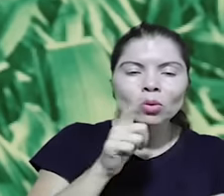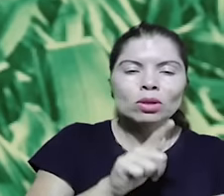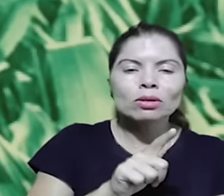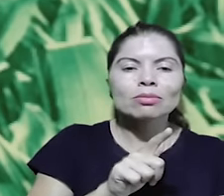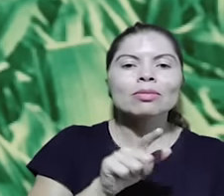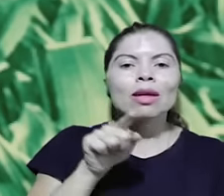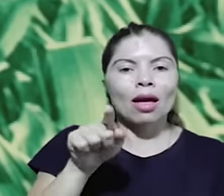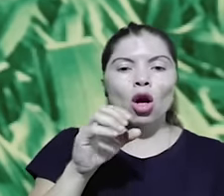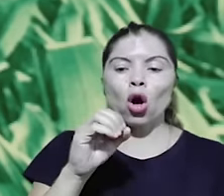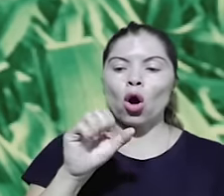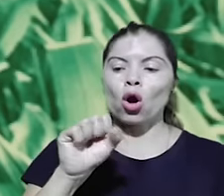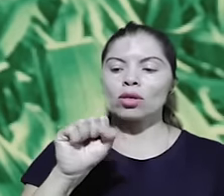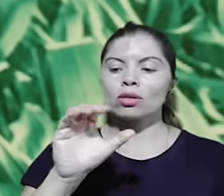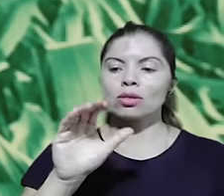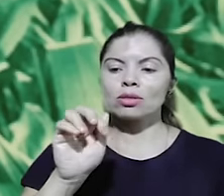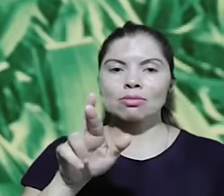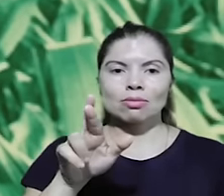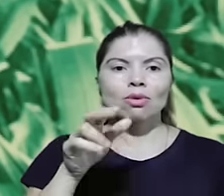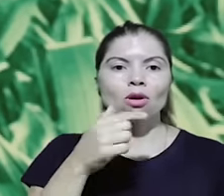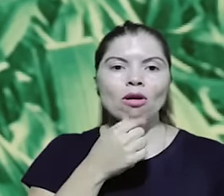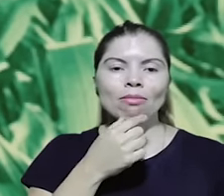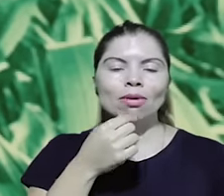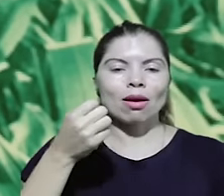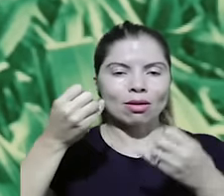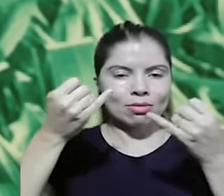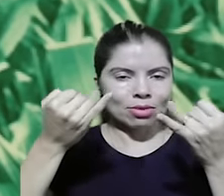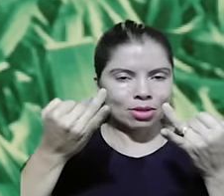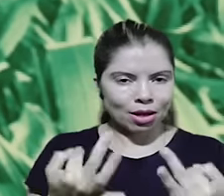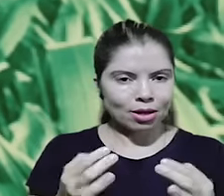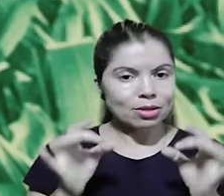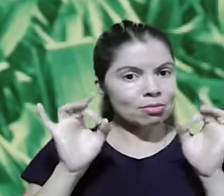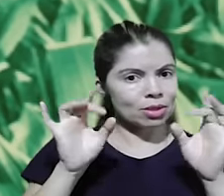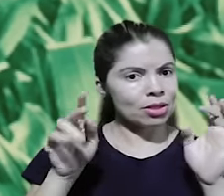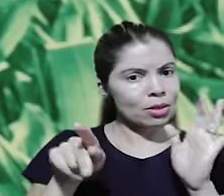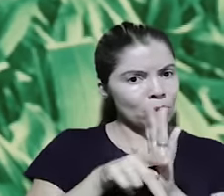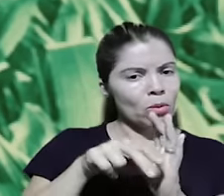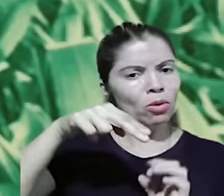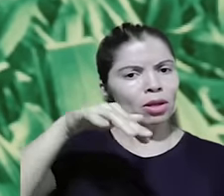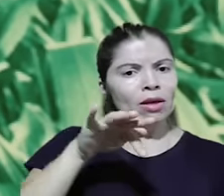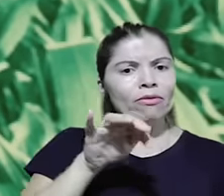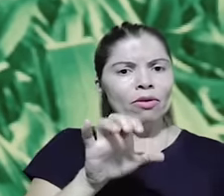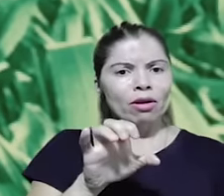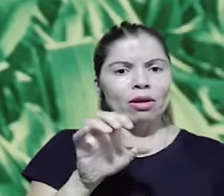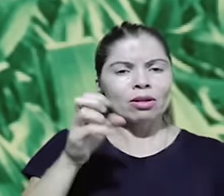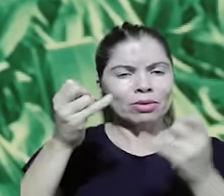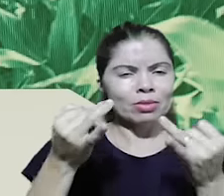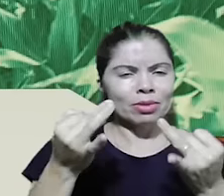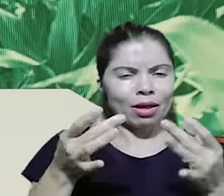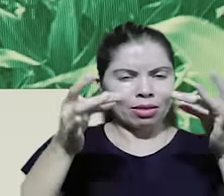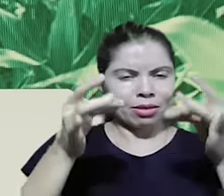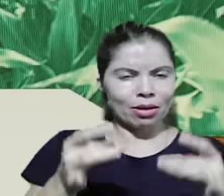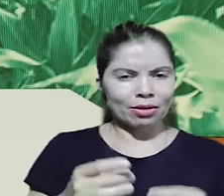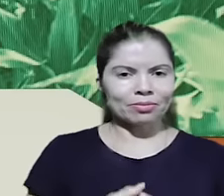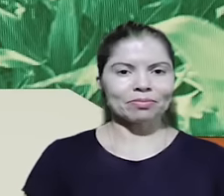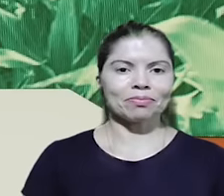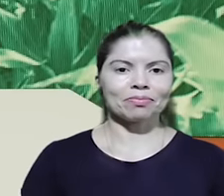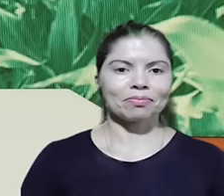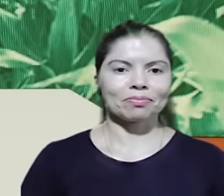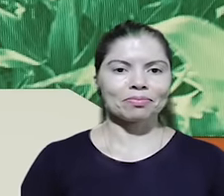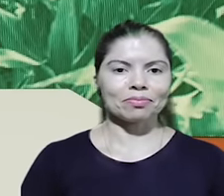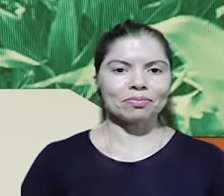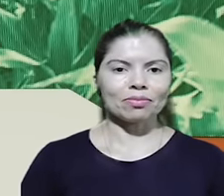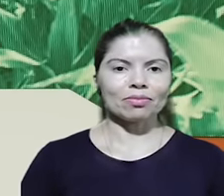o Oscar Aguiar analista de negócios do sebrai e especialista em nota fiscal é com você Oscar